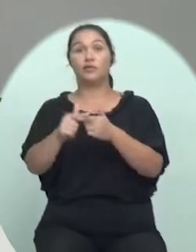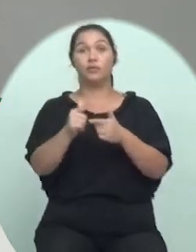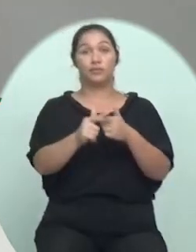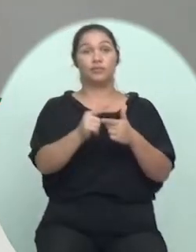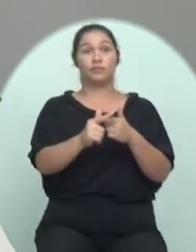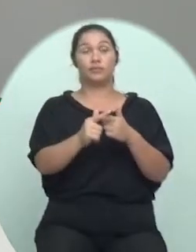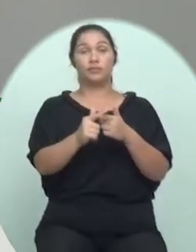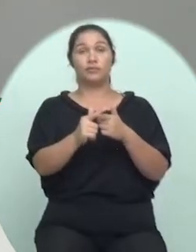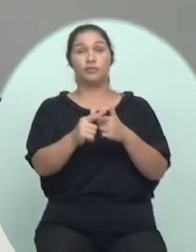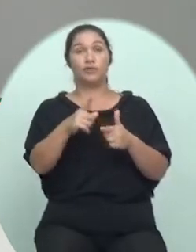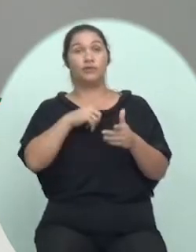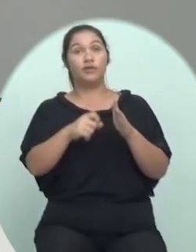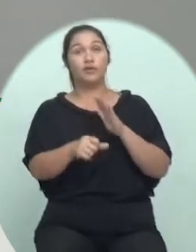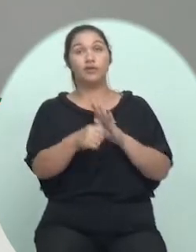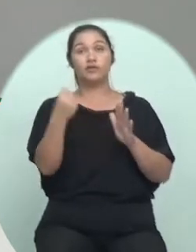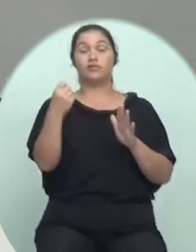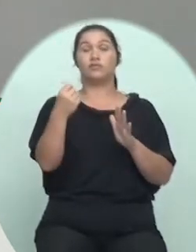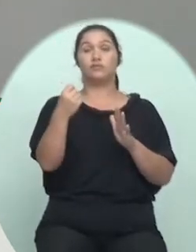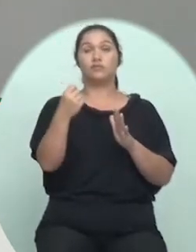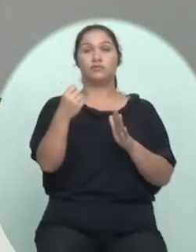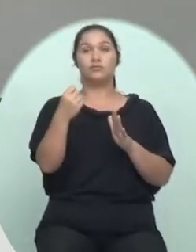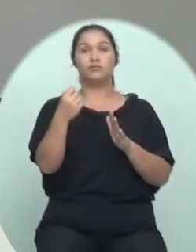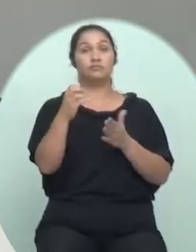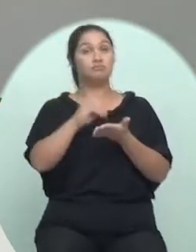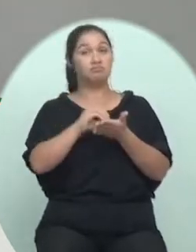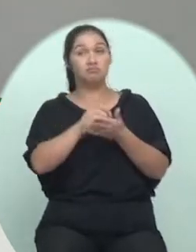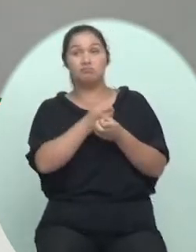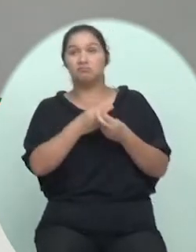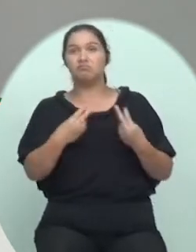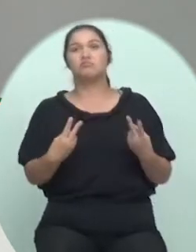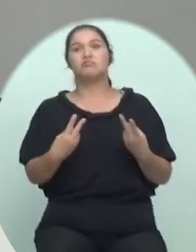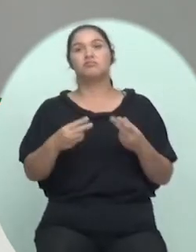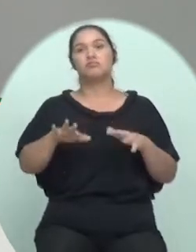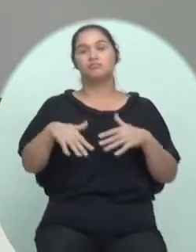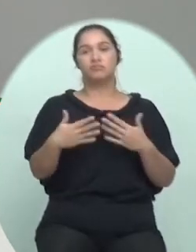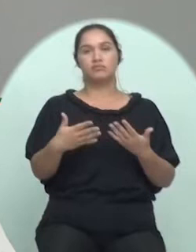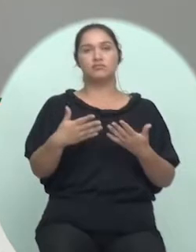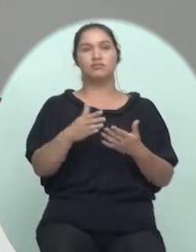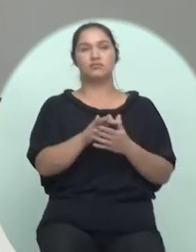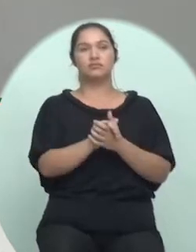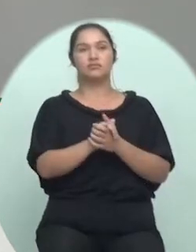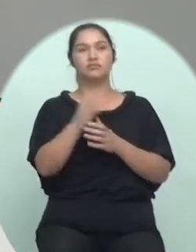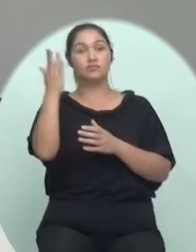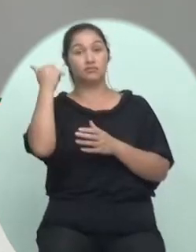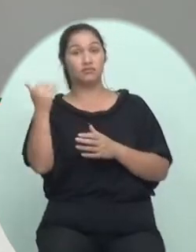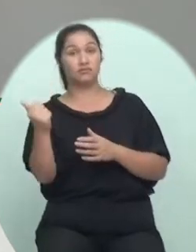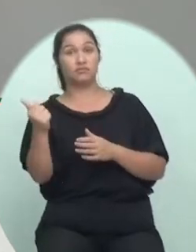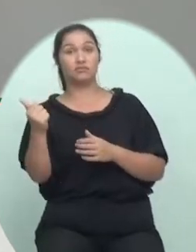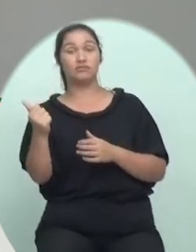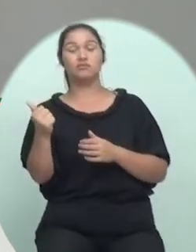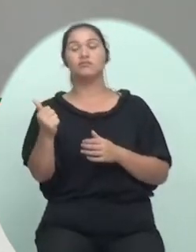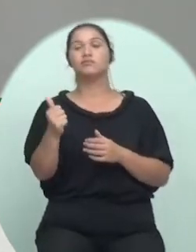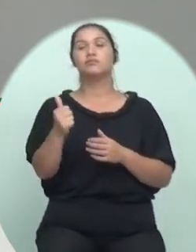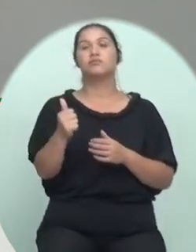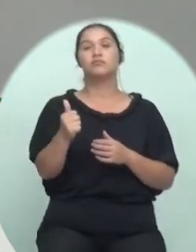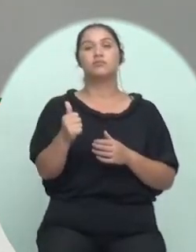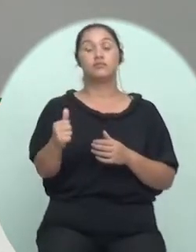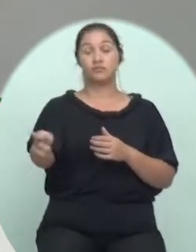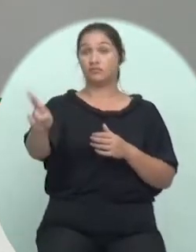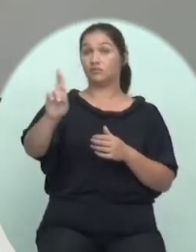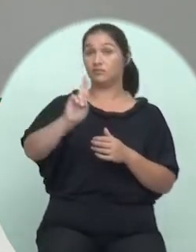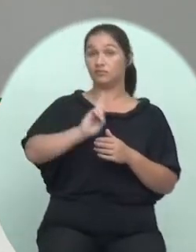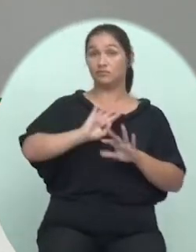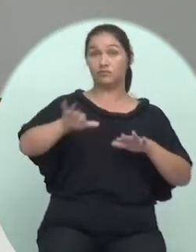vezes tinha alguma coisa que a gente não estava contente, chamava, eles atendiam de pronto. Então, quero parabenizar a administração,